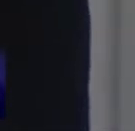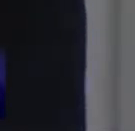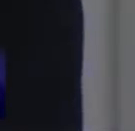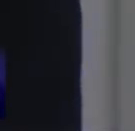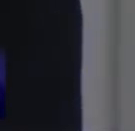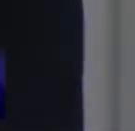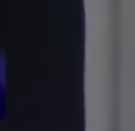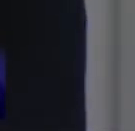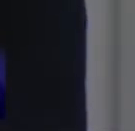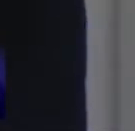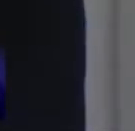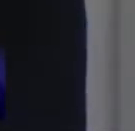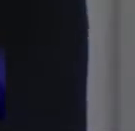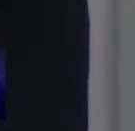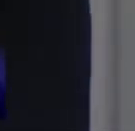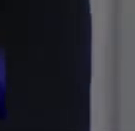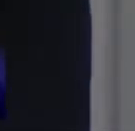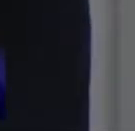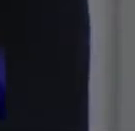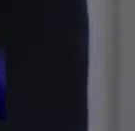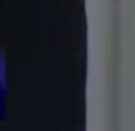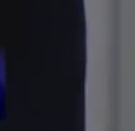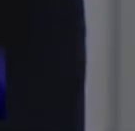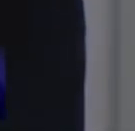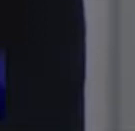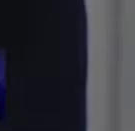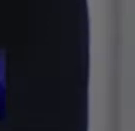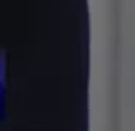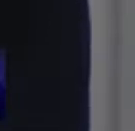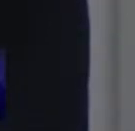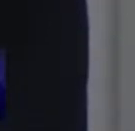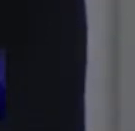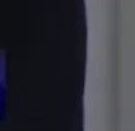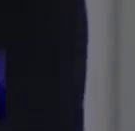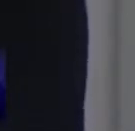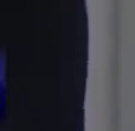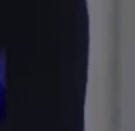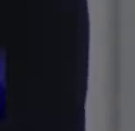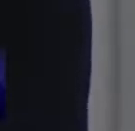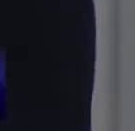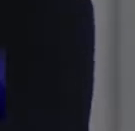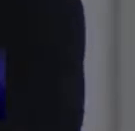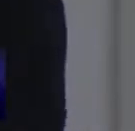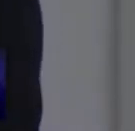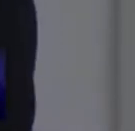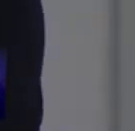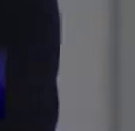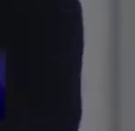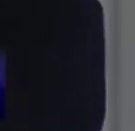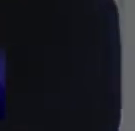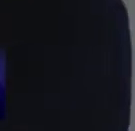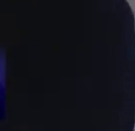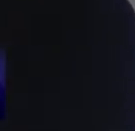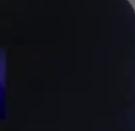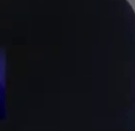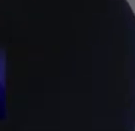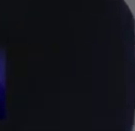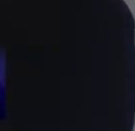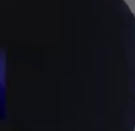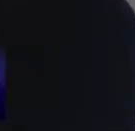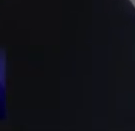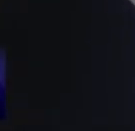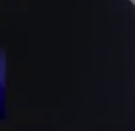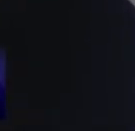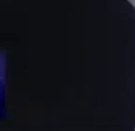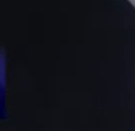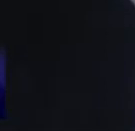algum problema lá, eu não sei, um descaso, eu não sei o que eu posso alegar ou falar. Inclusive, a gente pediu